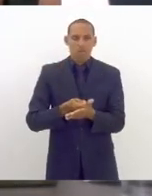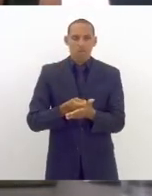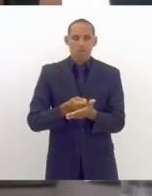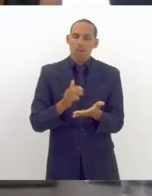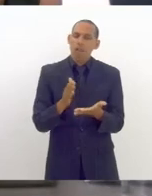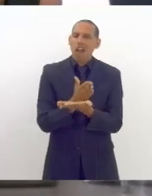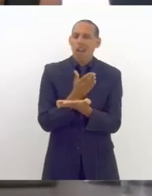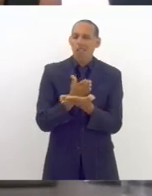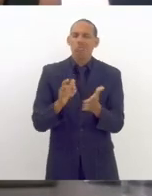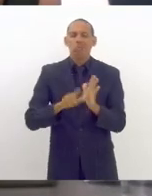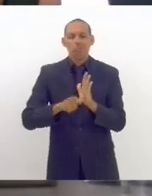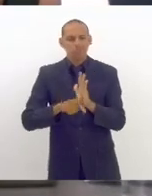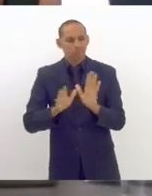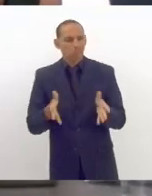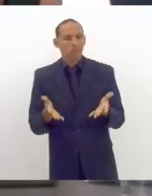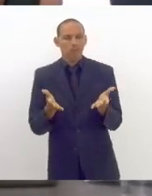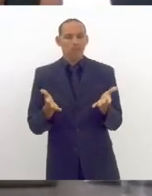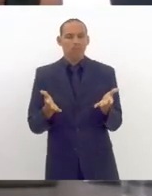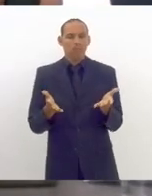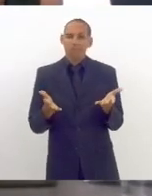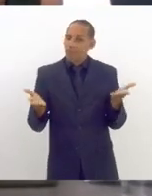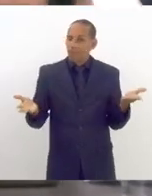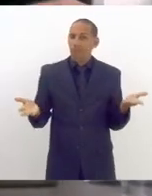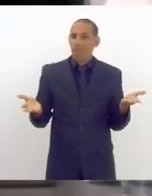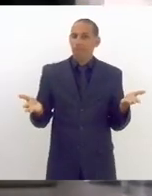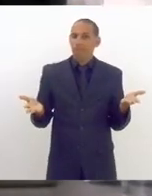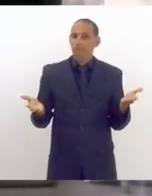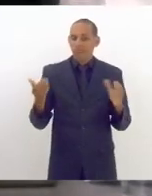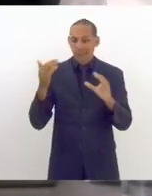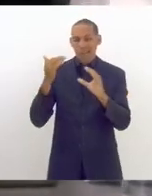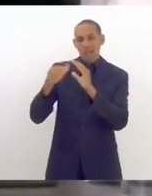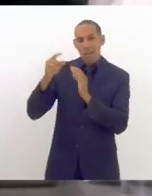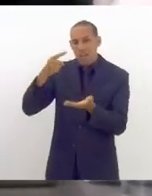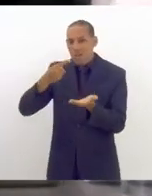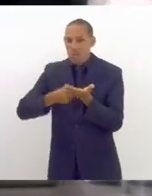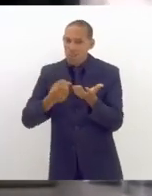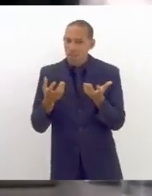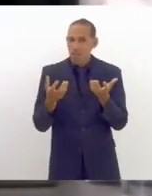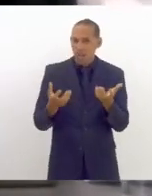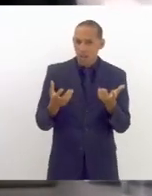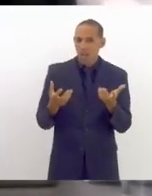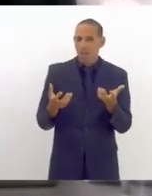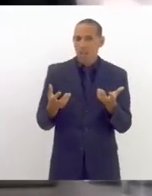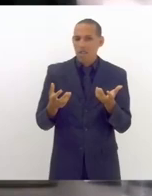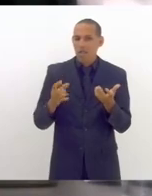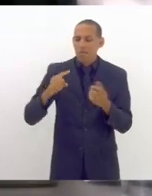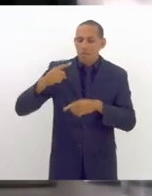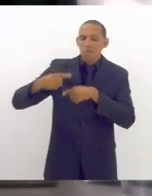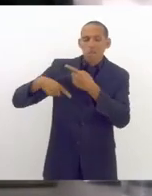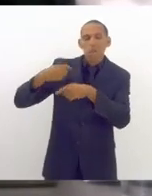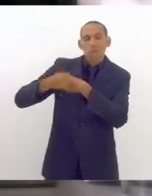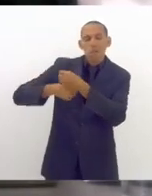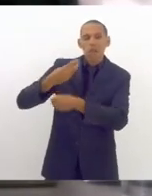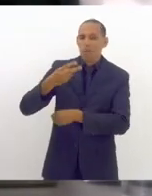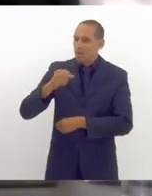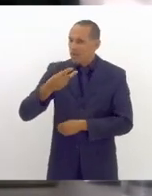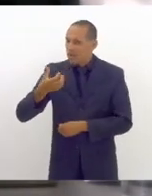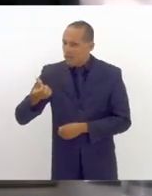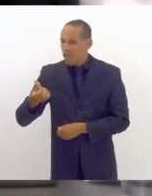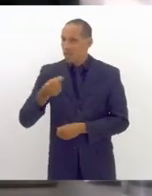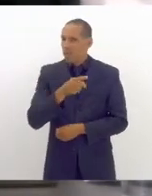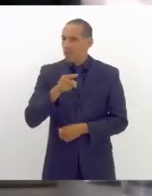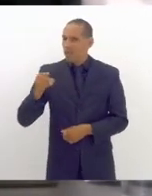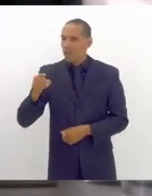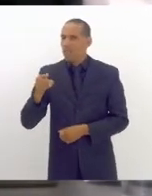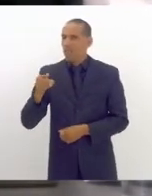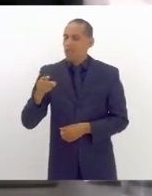já com atraso então não querer encaminhar um acordo para 2026 posso